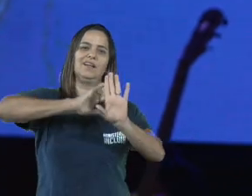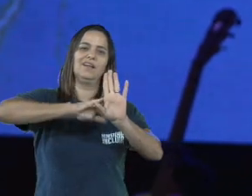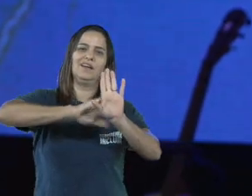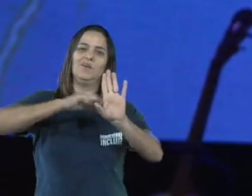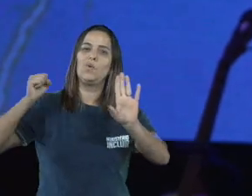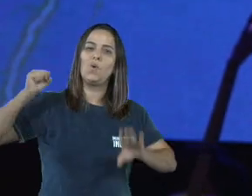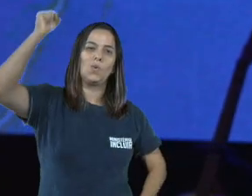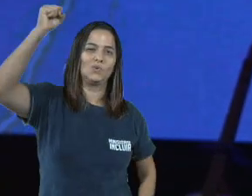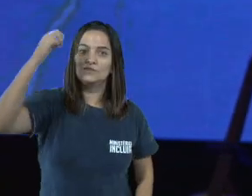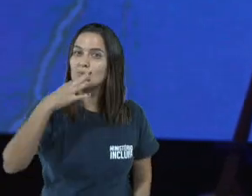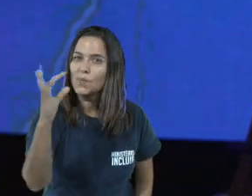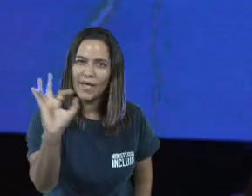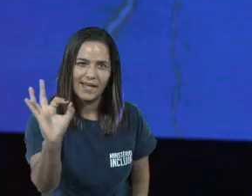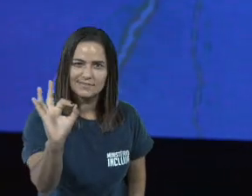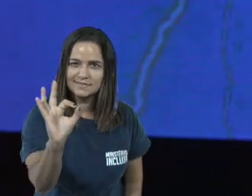nação